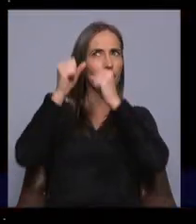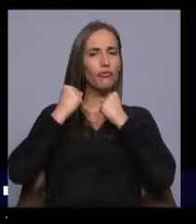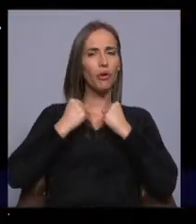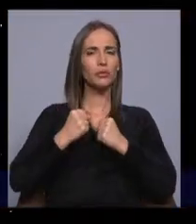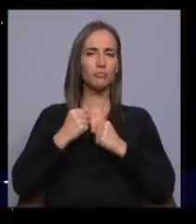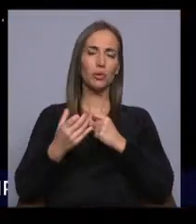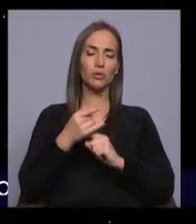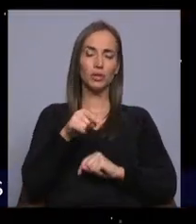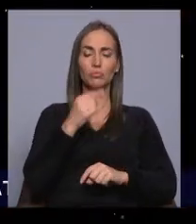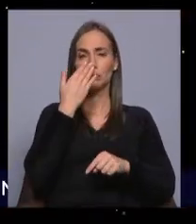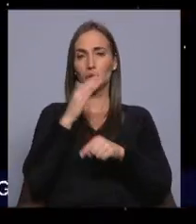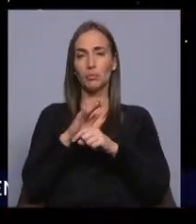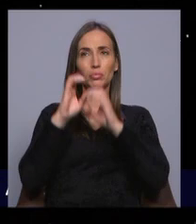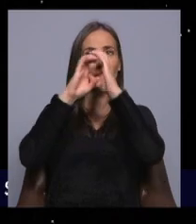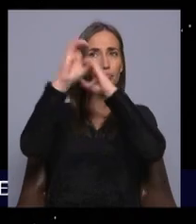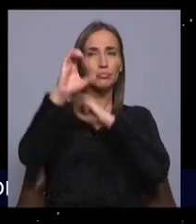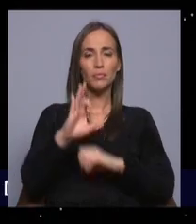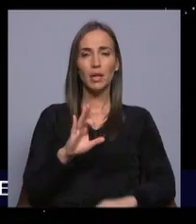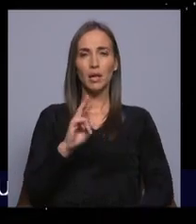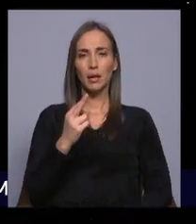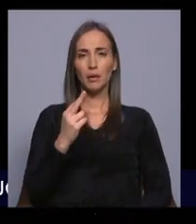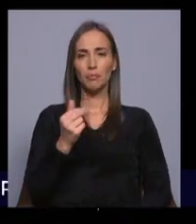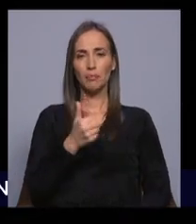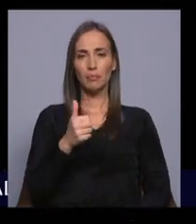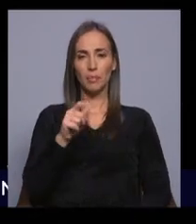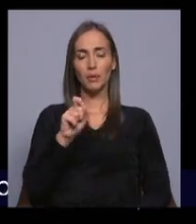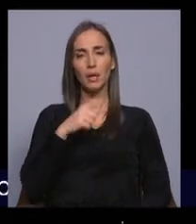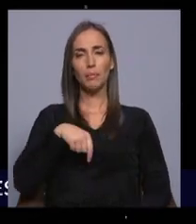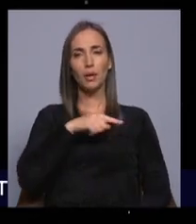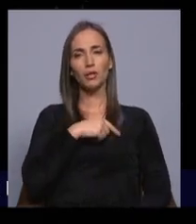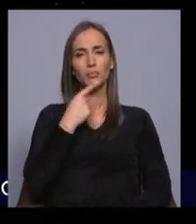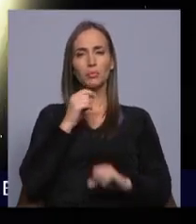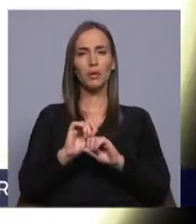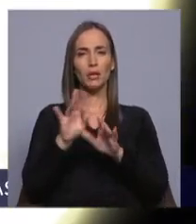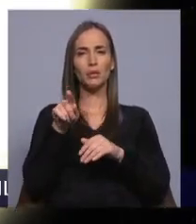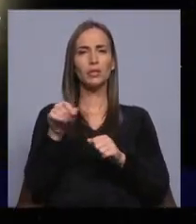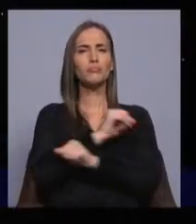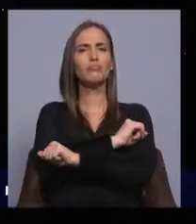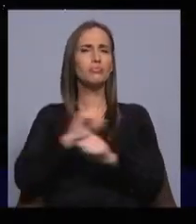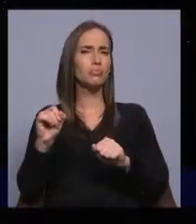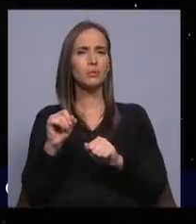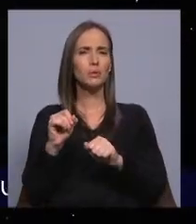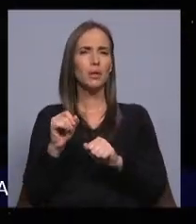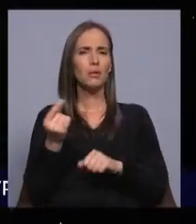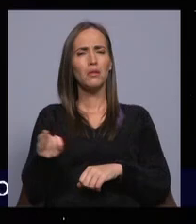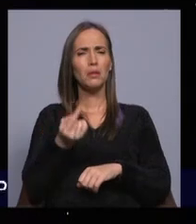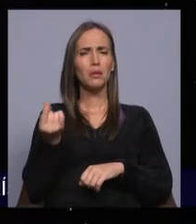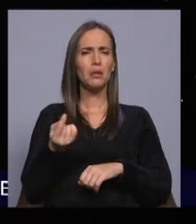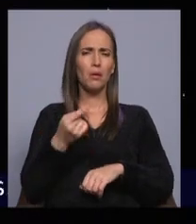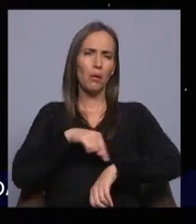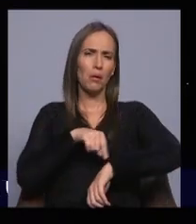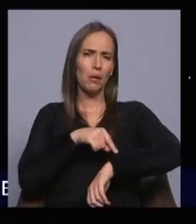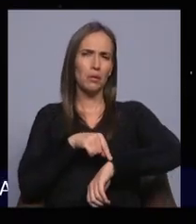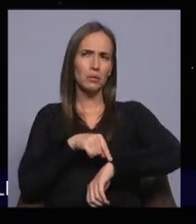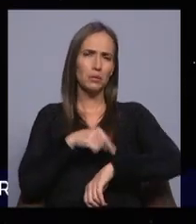do Hubble, e para termos outra ideia do jackpot, estas explosões duram apenas algumas horas ou alguns